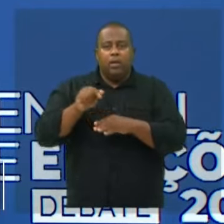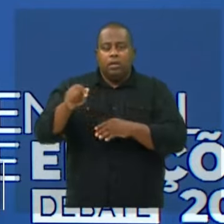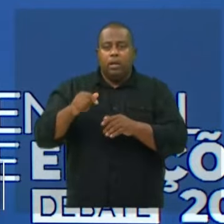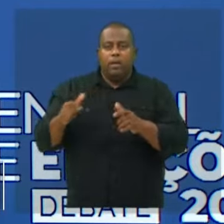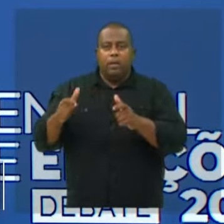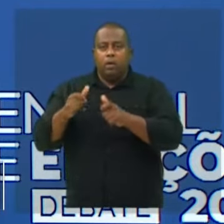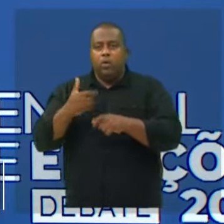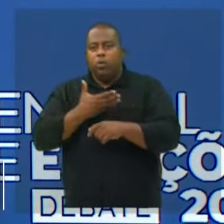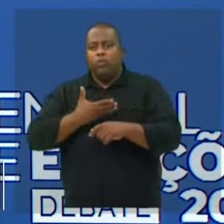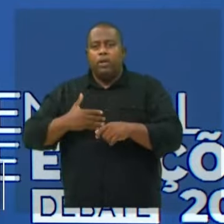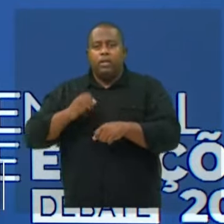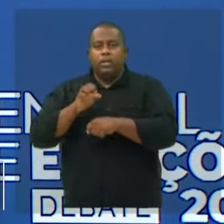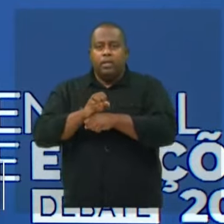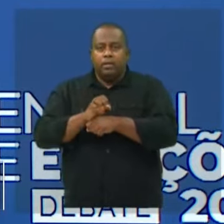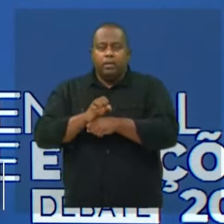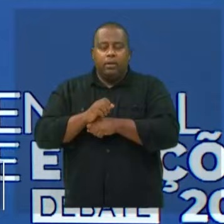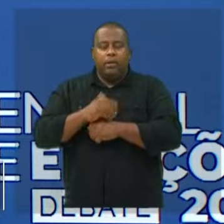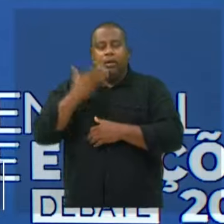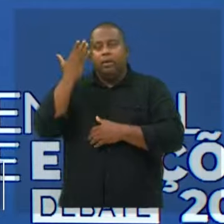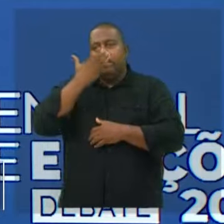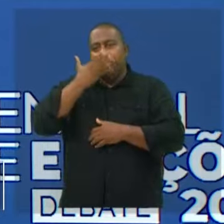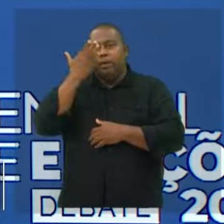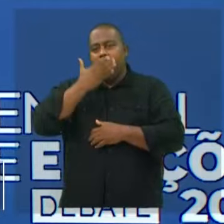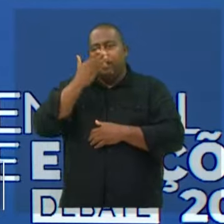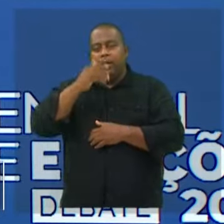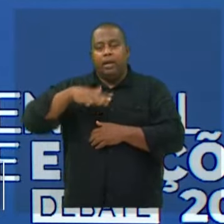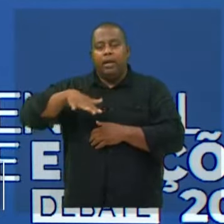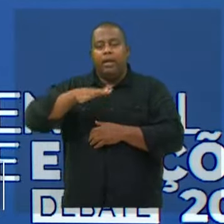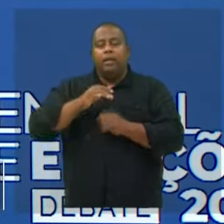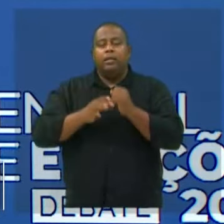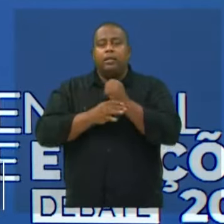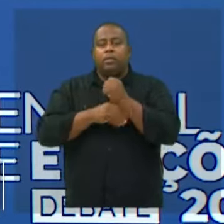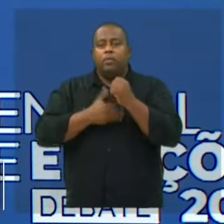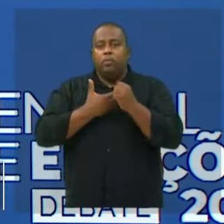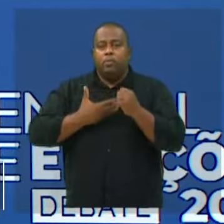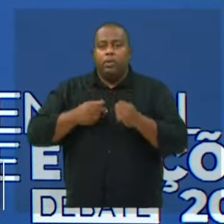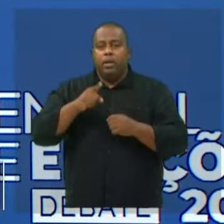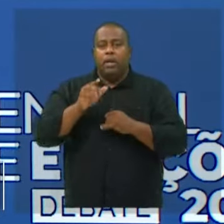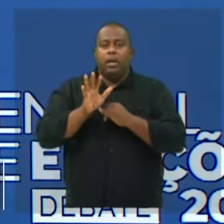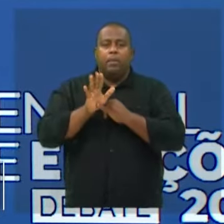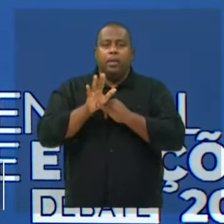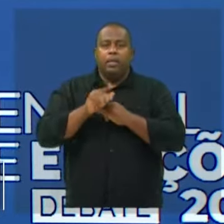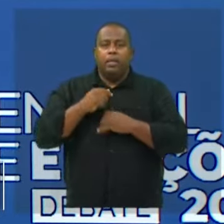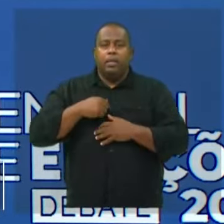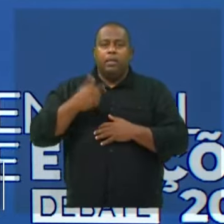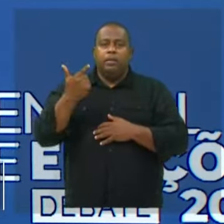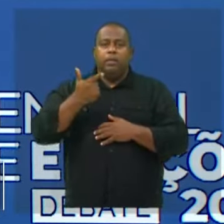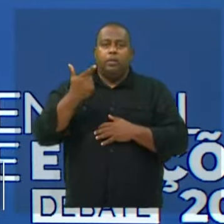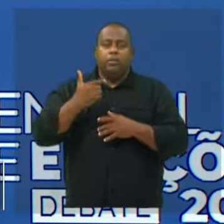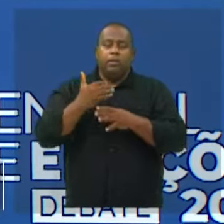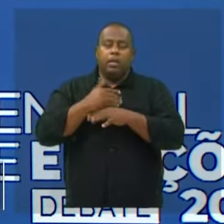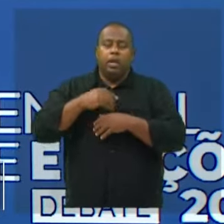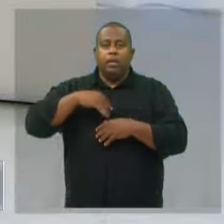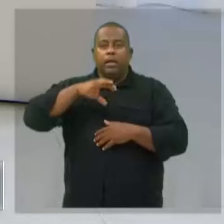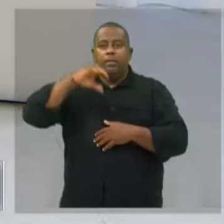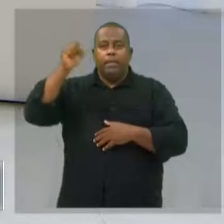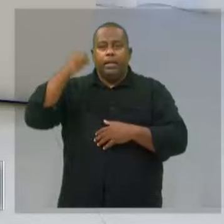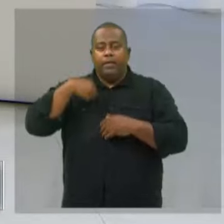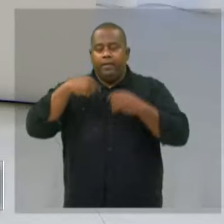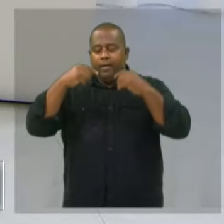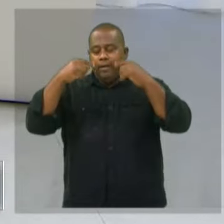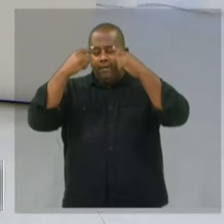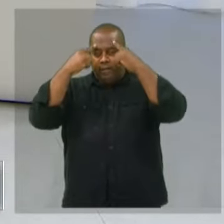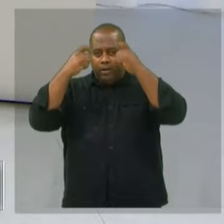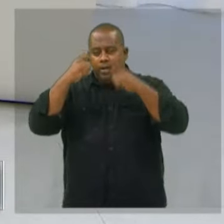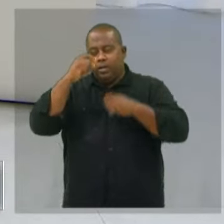o governo do estado infelizmente fecha os olhos para nossa segurança pública e Camaçari hoje ocupa a segunda cidade mais violenta do país obrigado